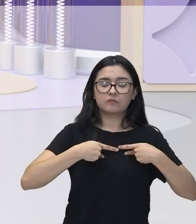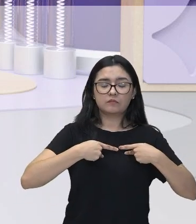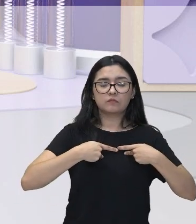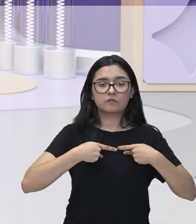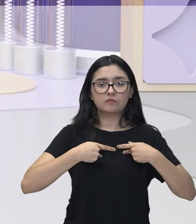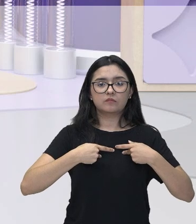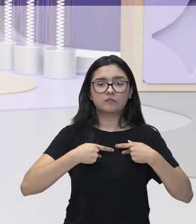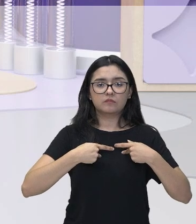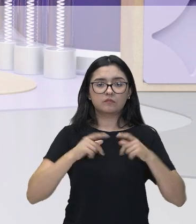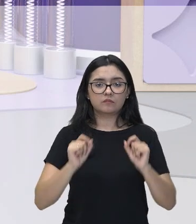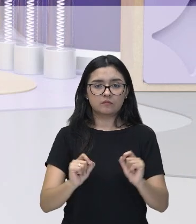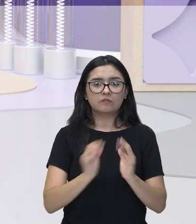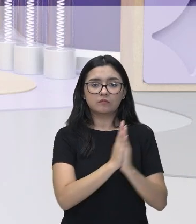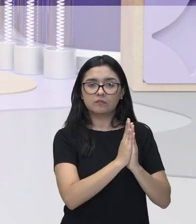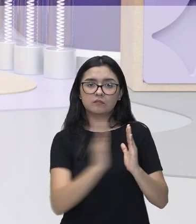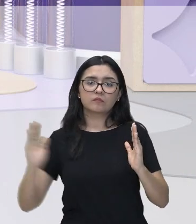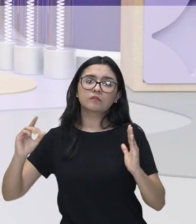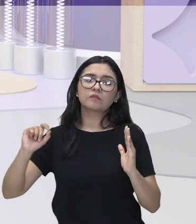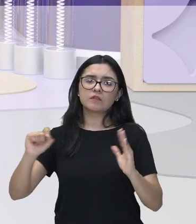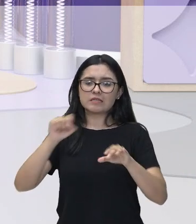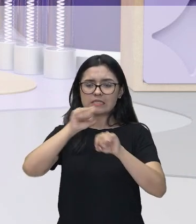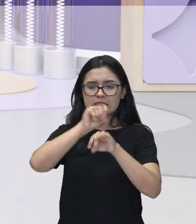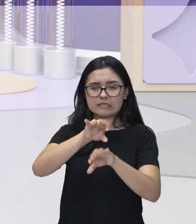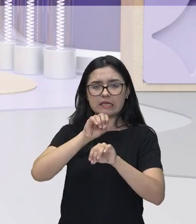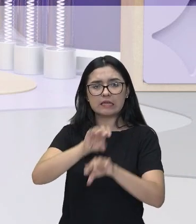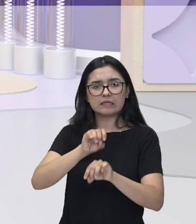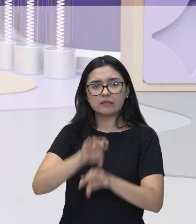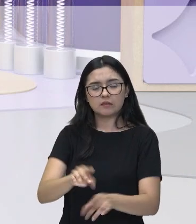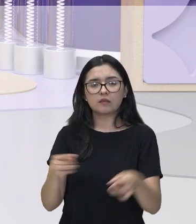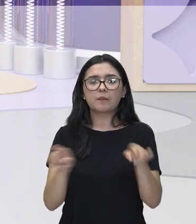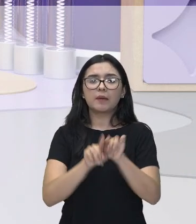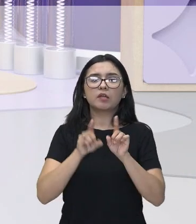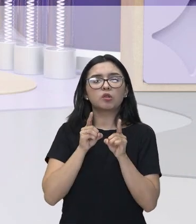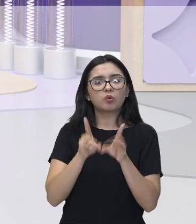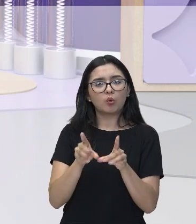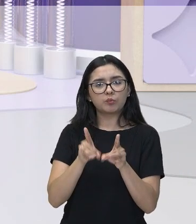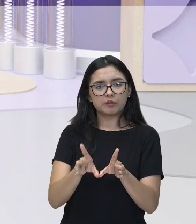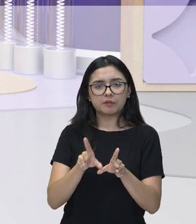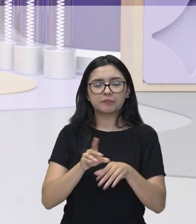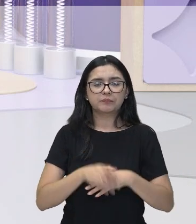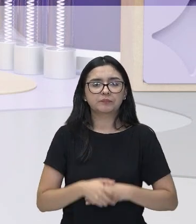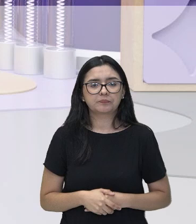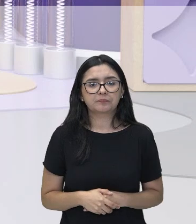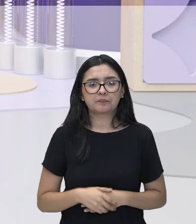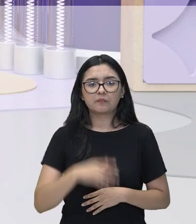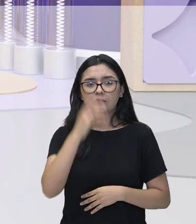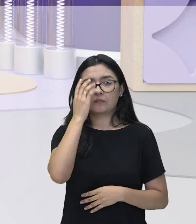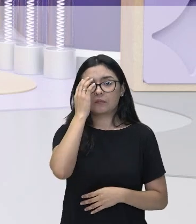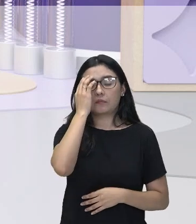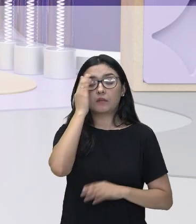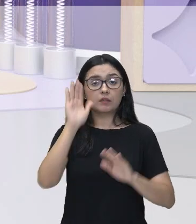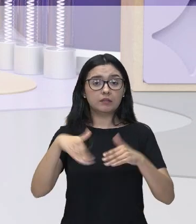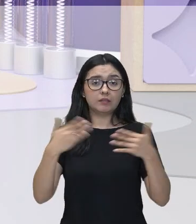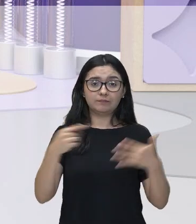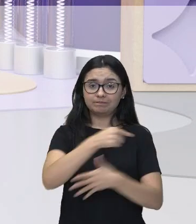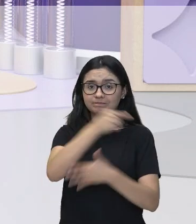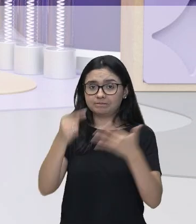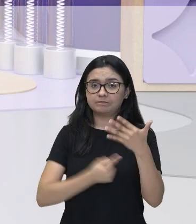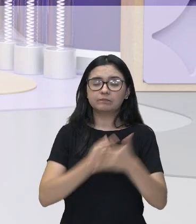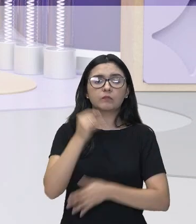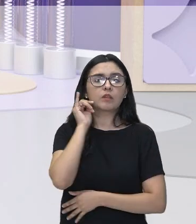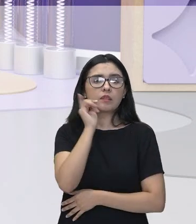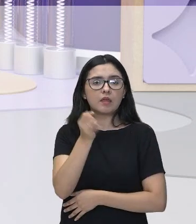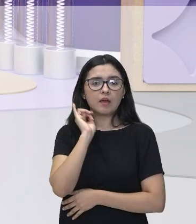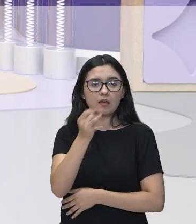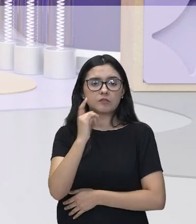nesse enredo, né? Nesses ensinamentos, nessas doutrinas. Essas narrativas